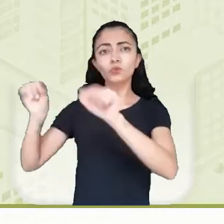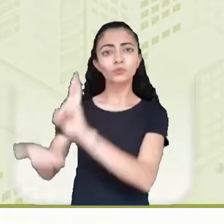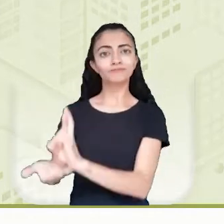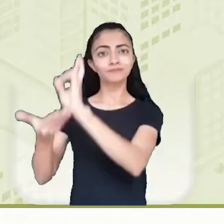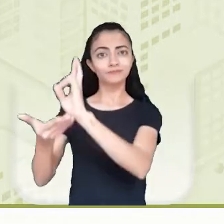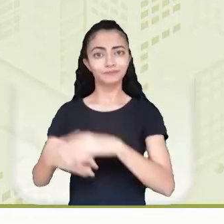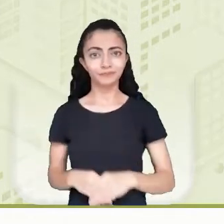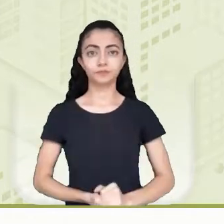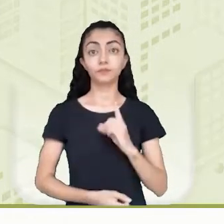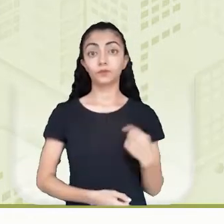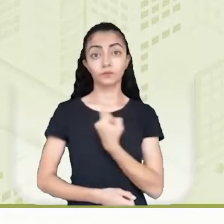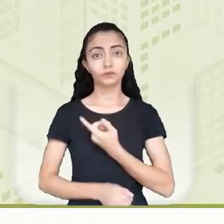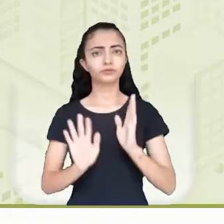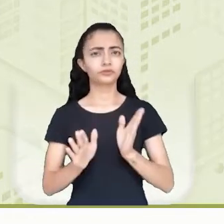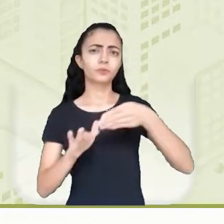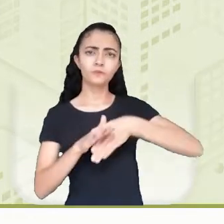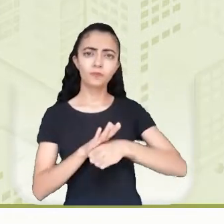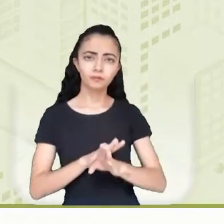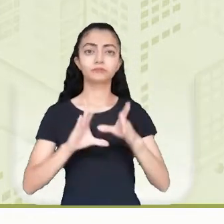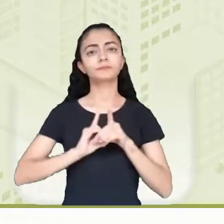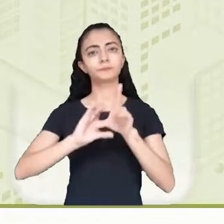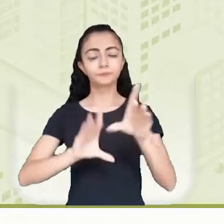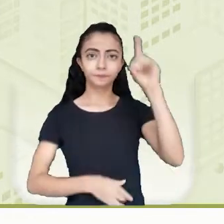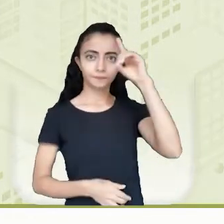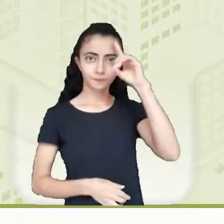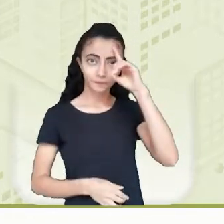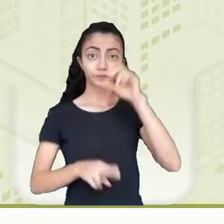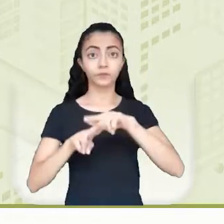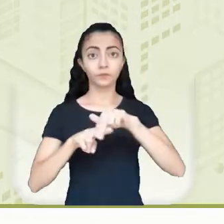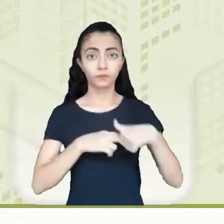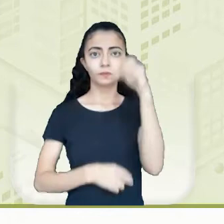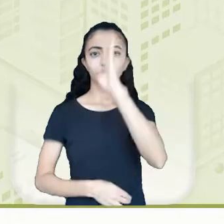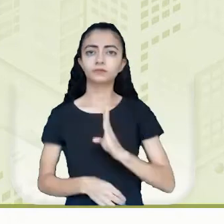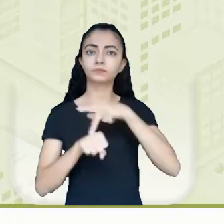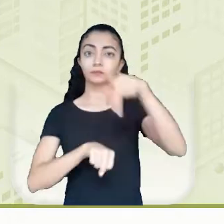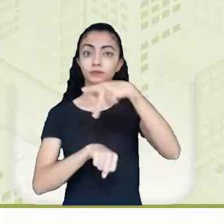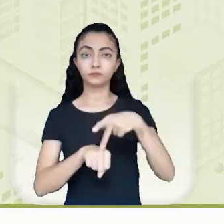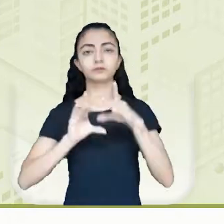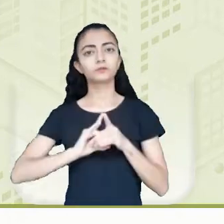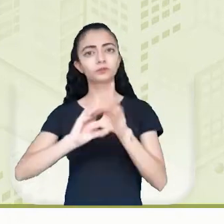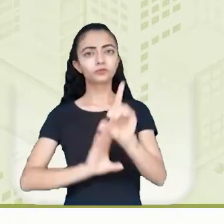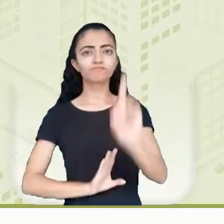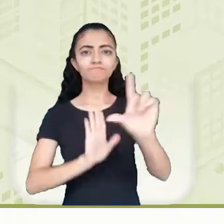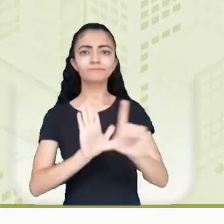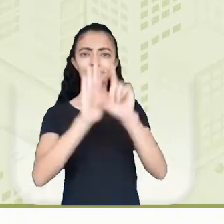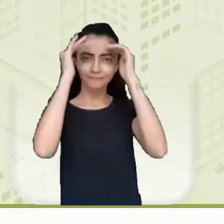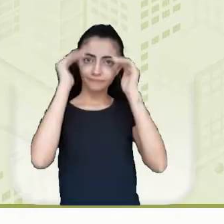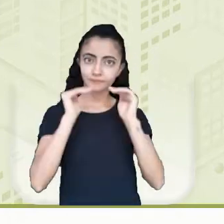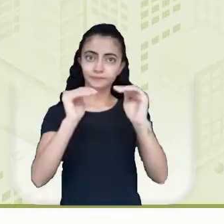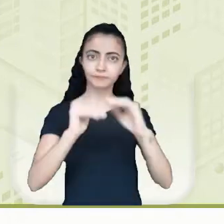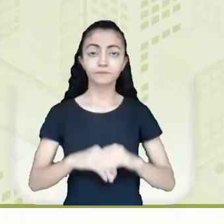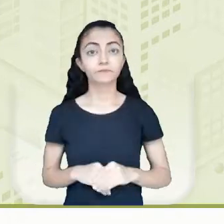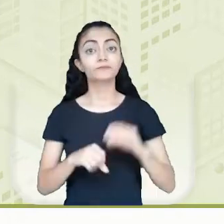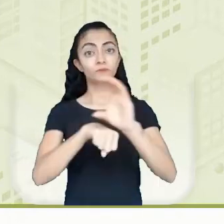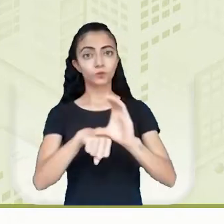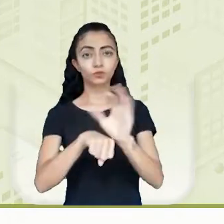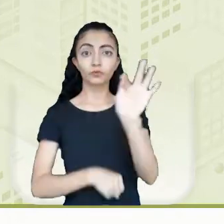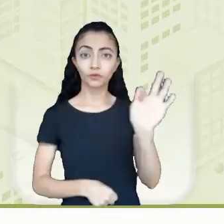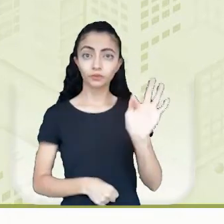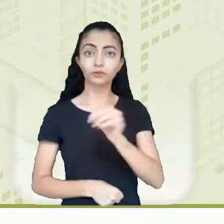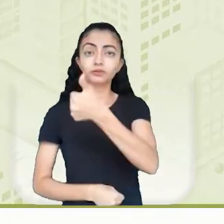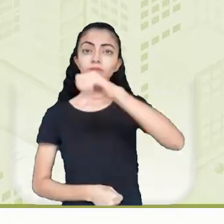quem fará isso por eles. Apesar de estarmos acostumados com a democracia no nosso dia a dia, graças ao Estado Democrático de